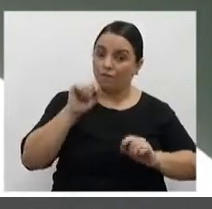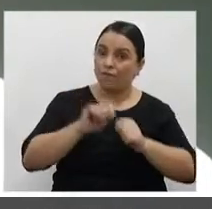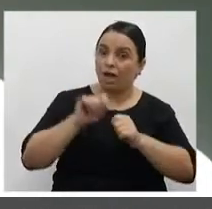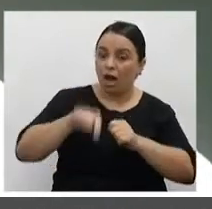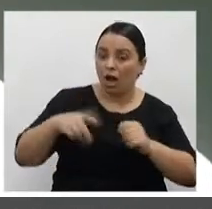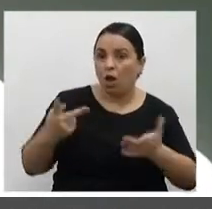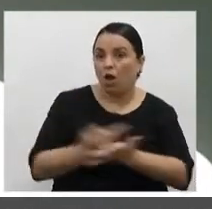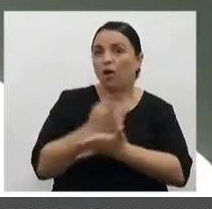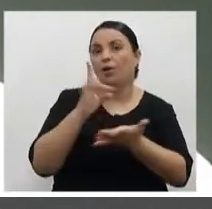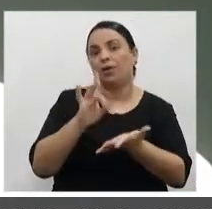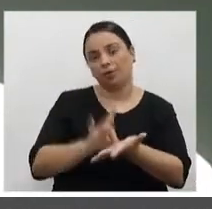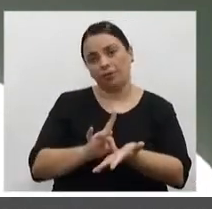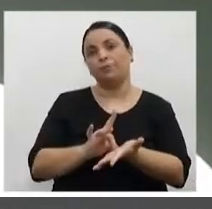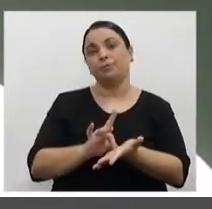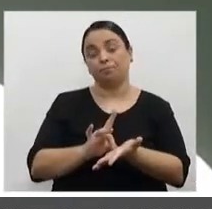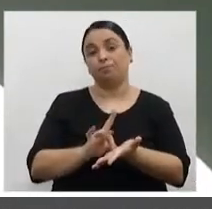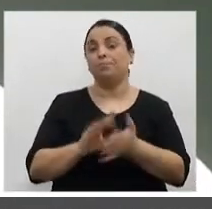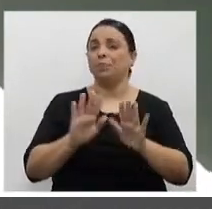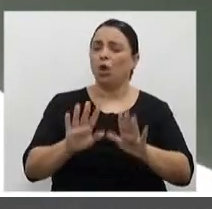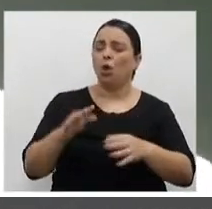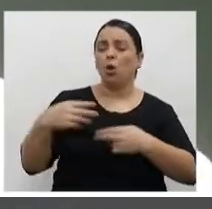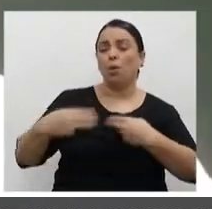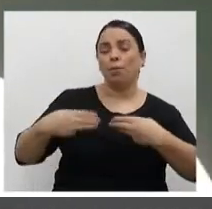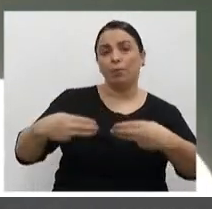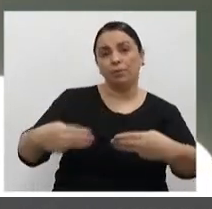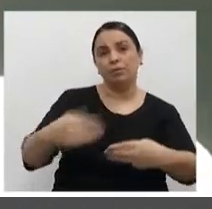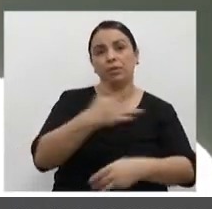feito pelo Ministério da Saúde no plano,